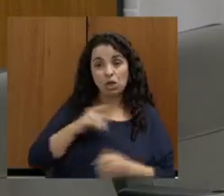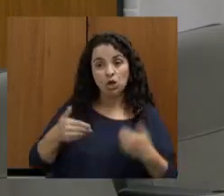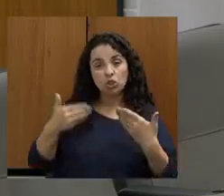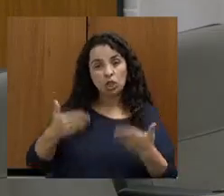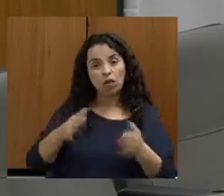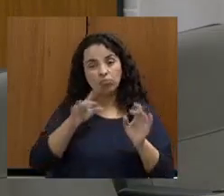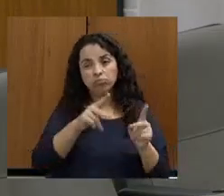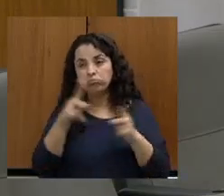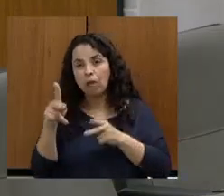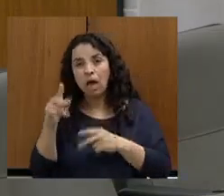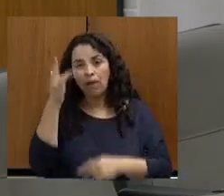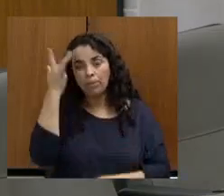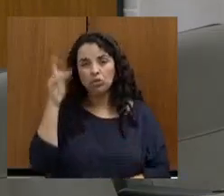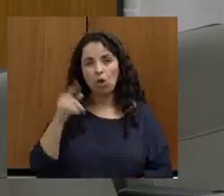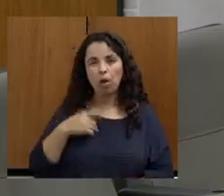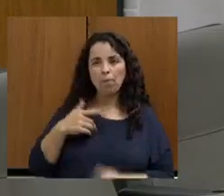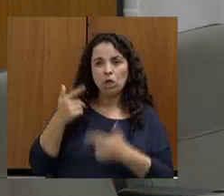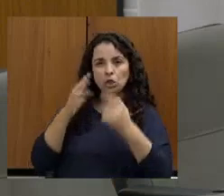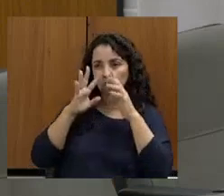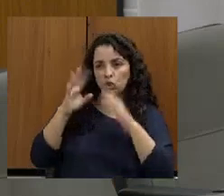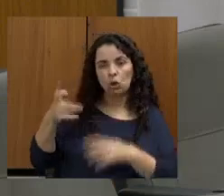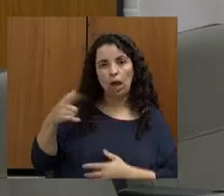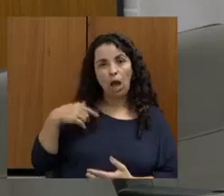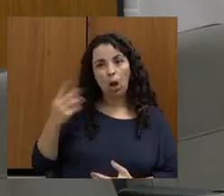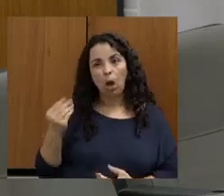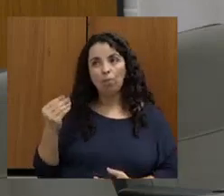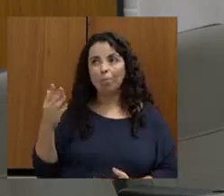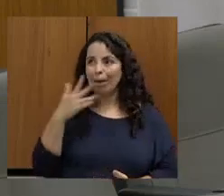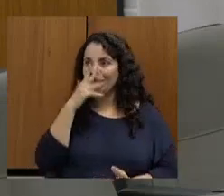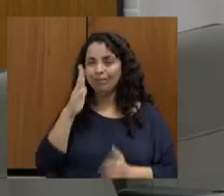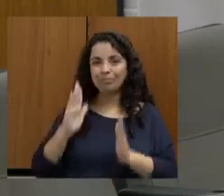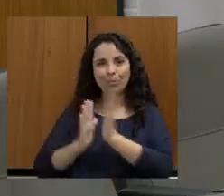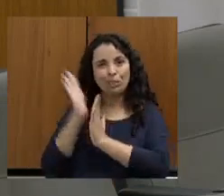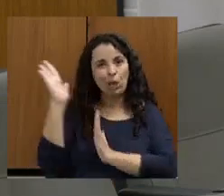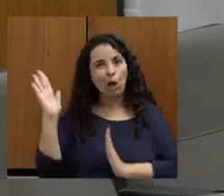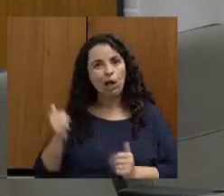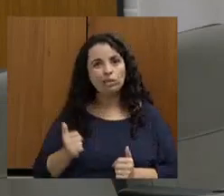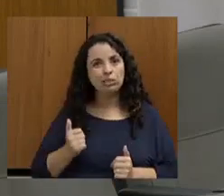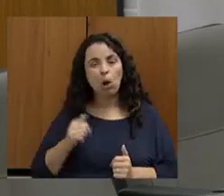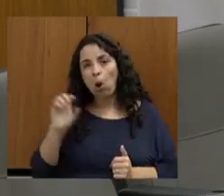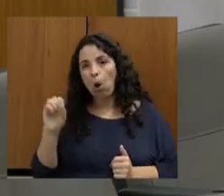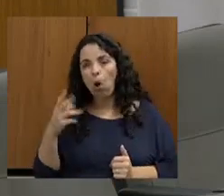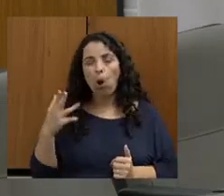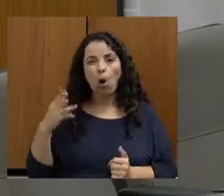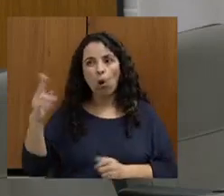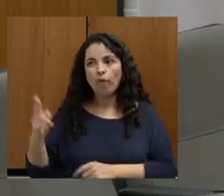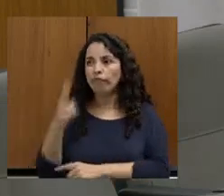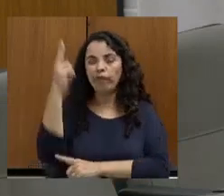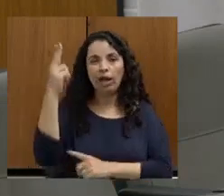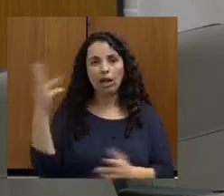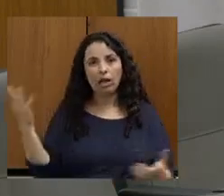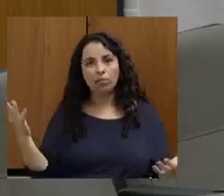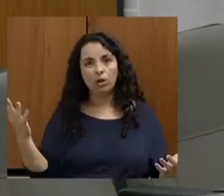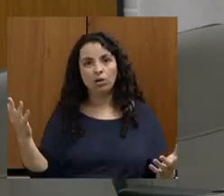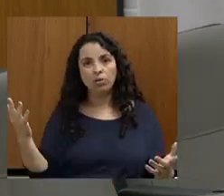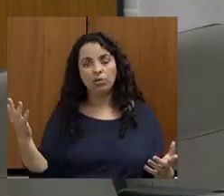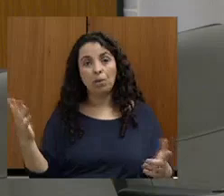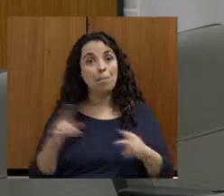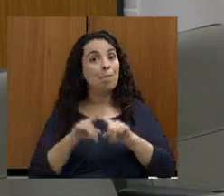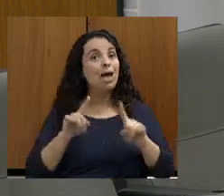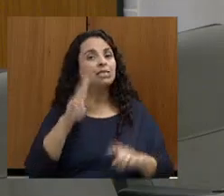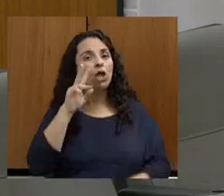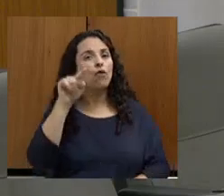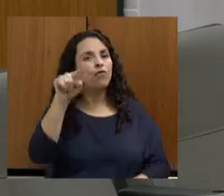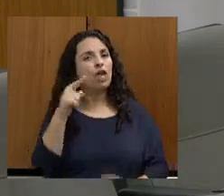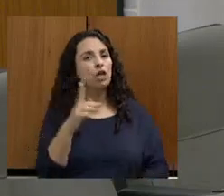conquanto eu sou vítima desde a ocasião que essa coitada aí, essa infeliz nesse ponto, e ela sabe que eu estou falando